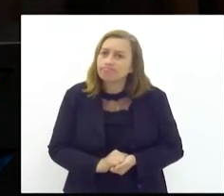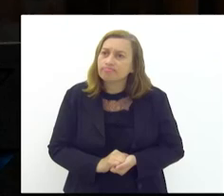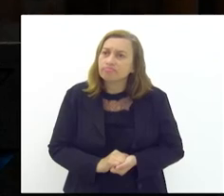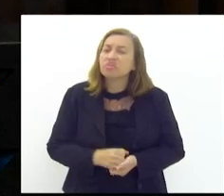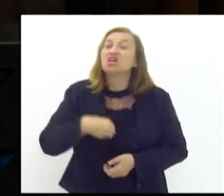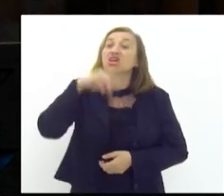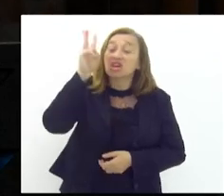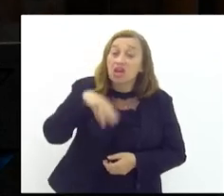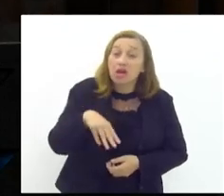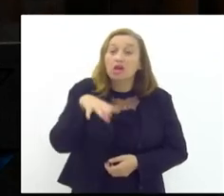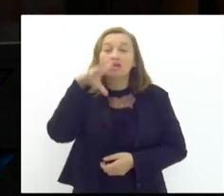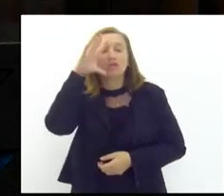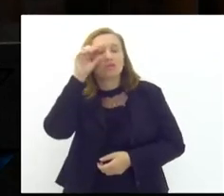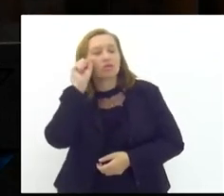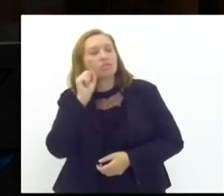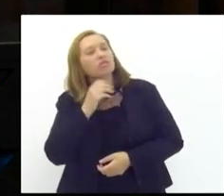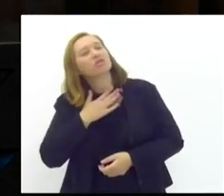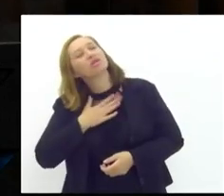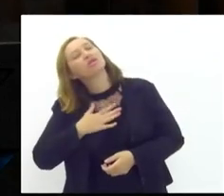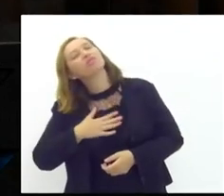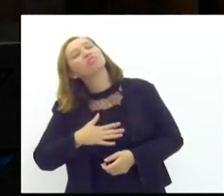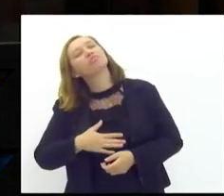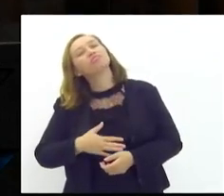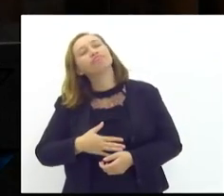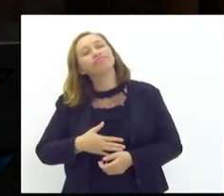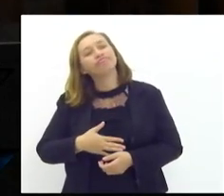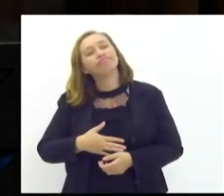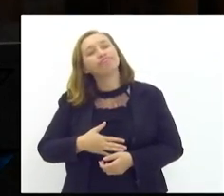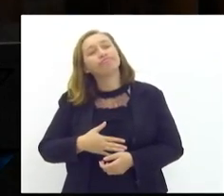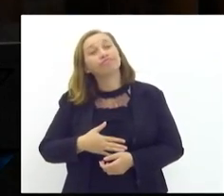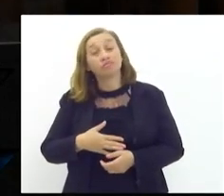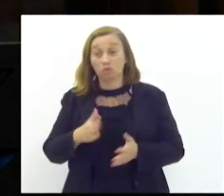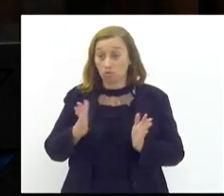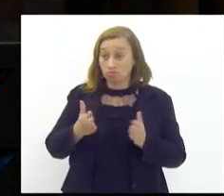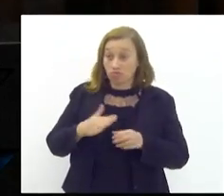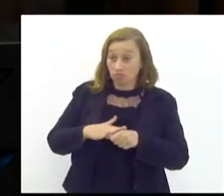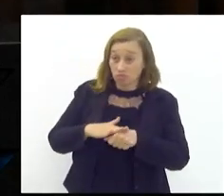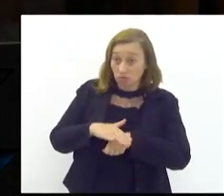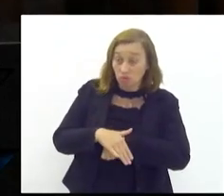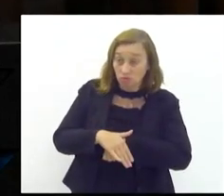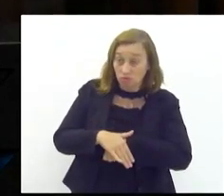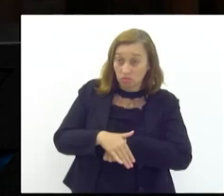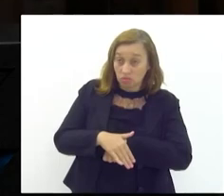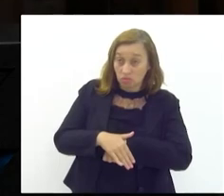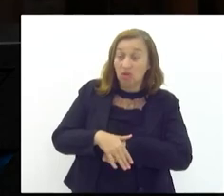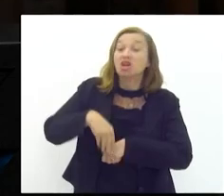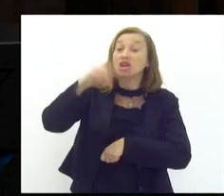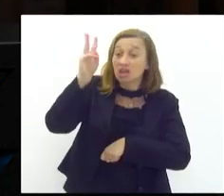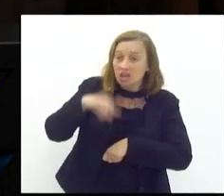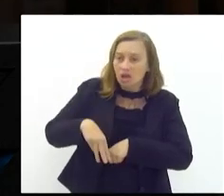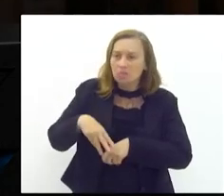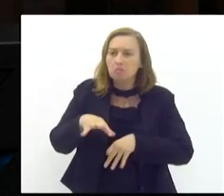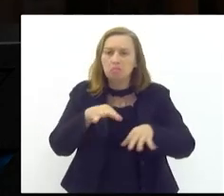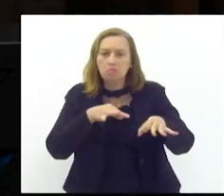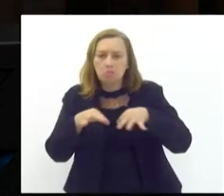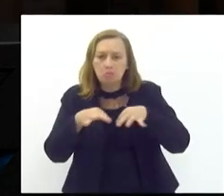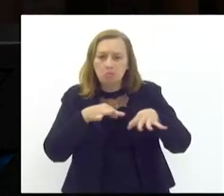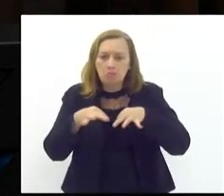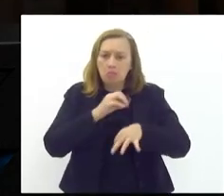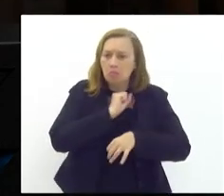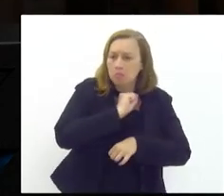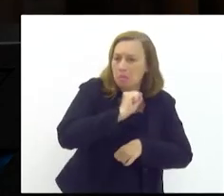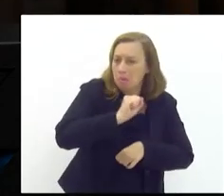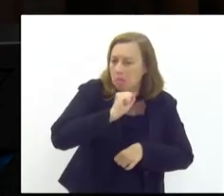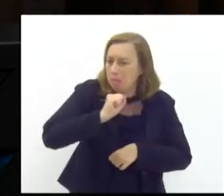quem dorme tranquilo essa noite é quem organizou a